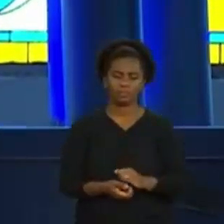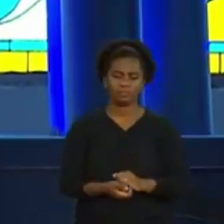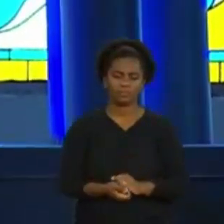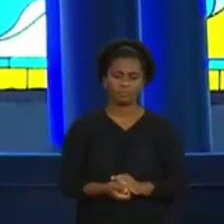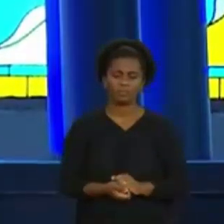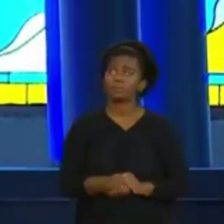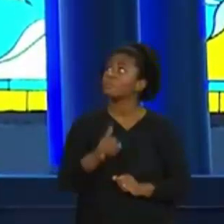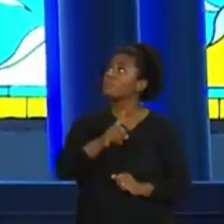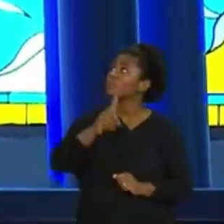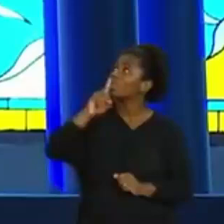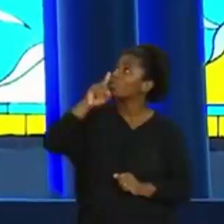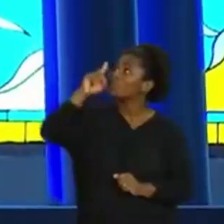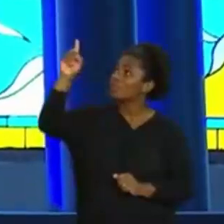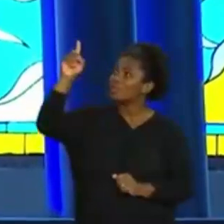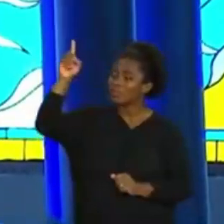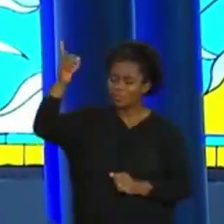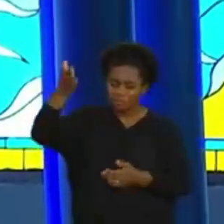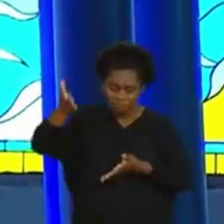Deus cuida.